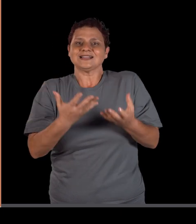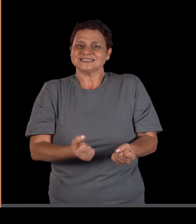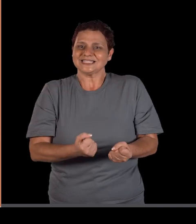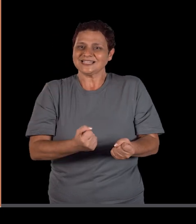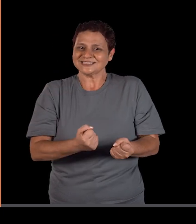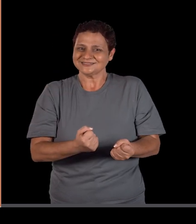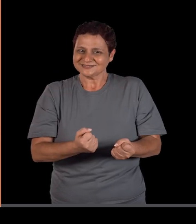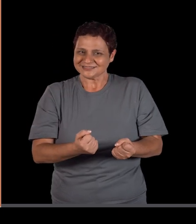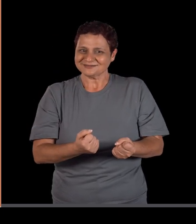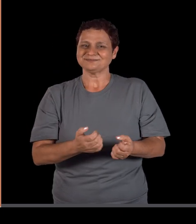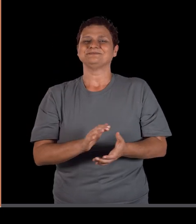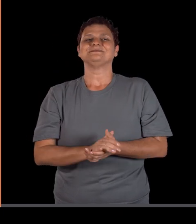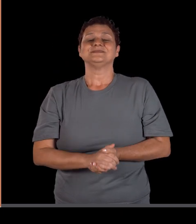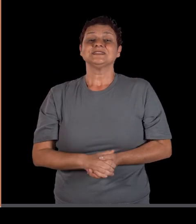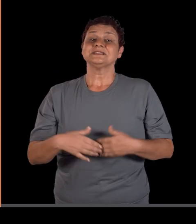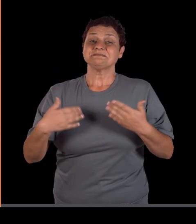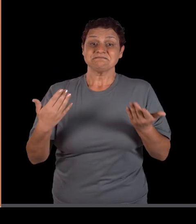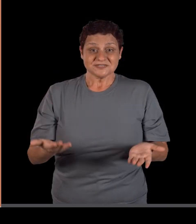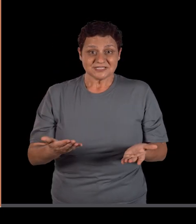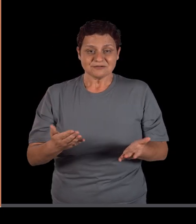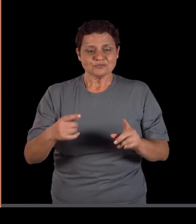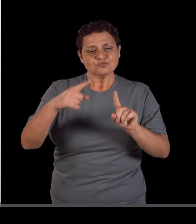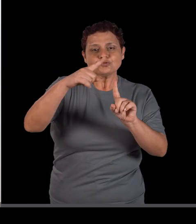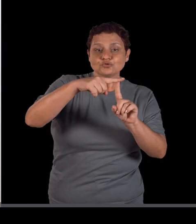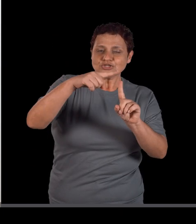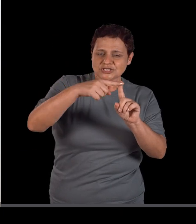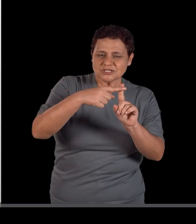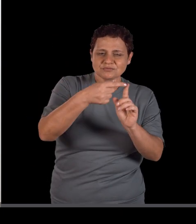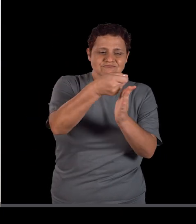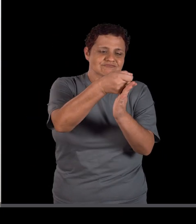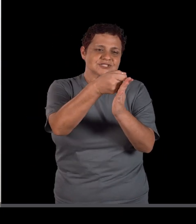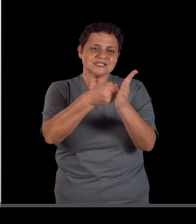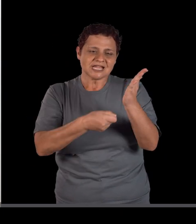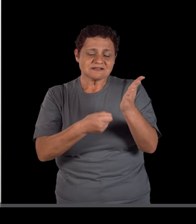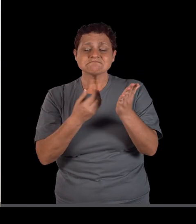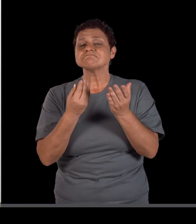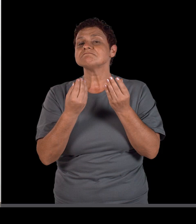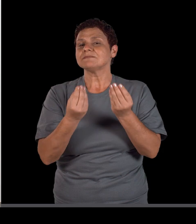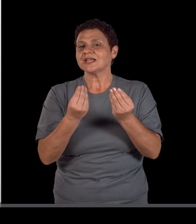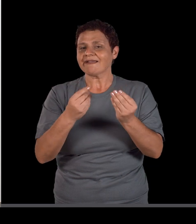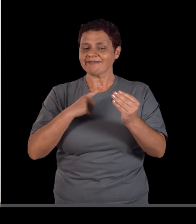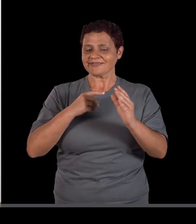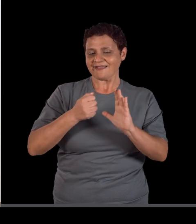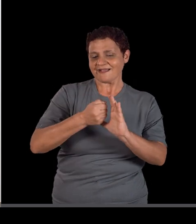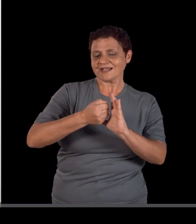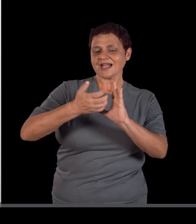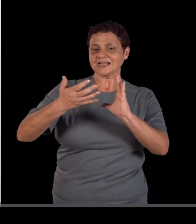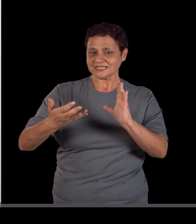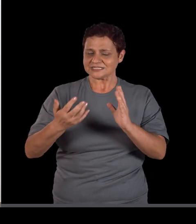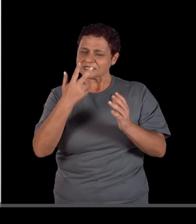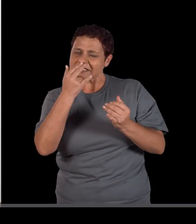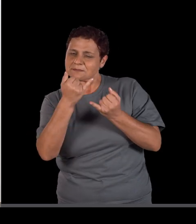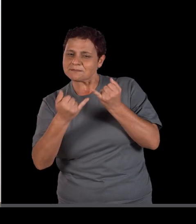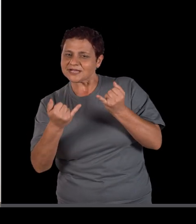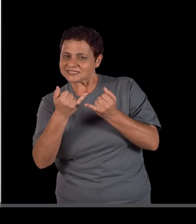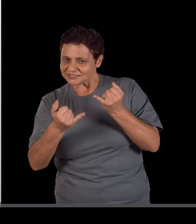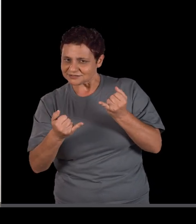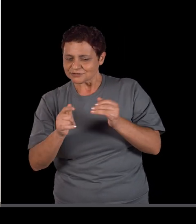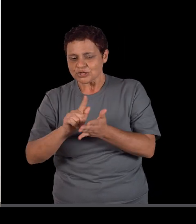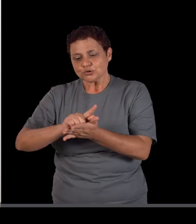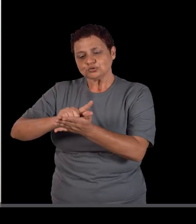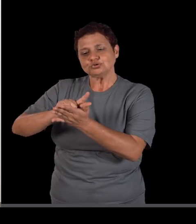alguma coisa, do ponto de vista de quem está escrevendo. Então, os tipos textuais, eles têm